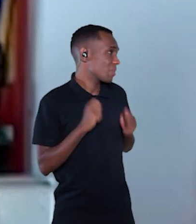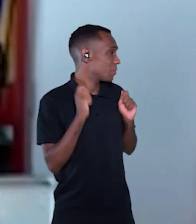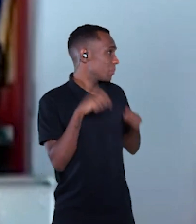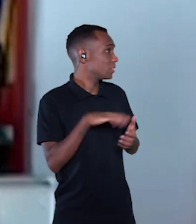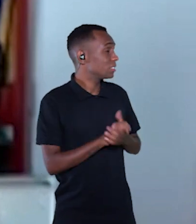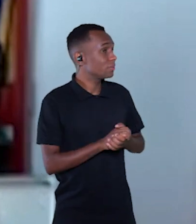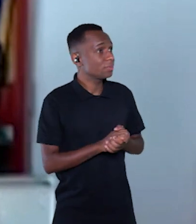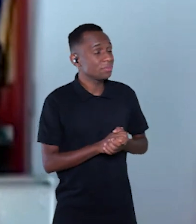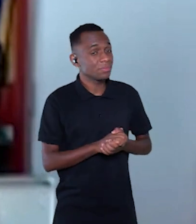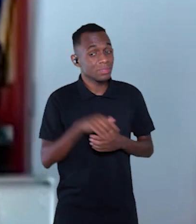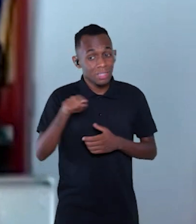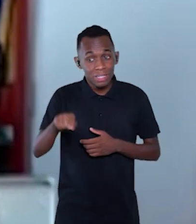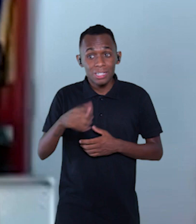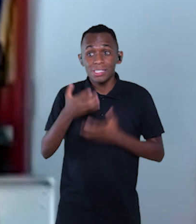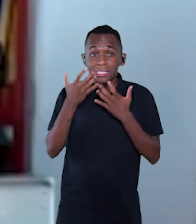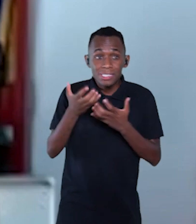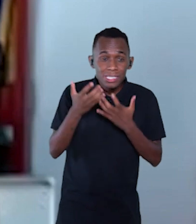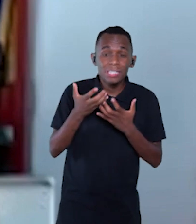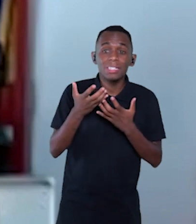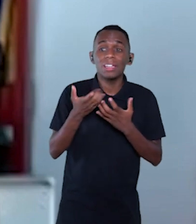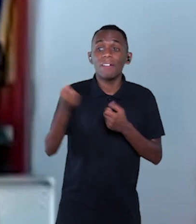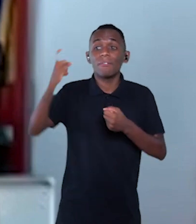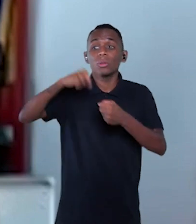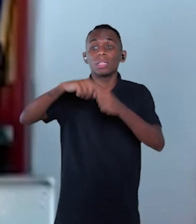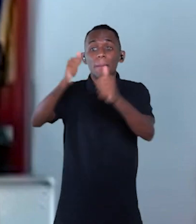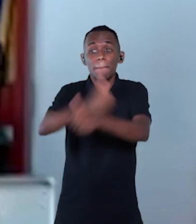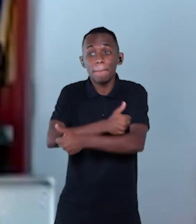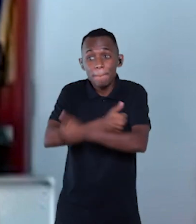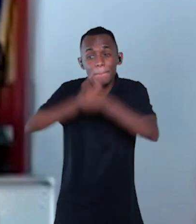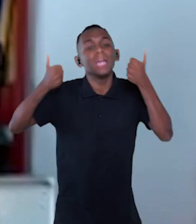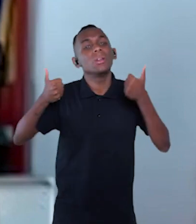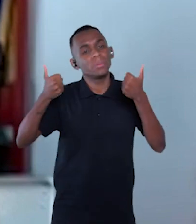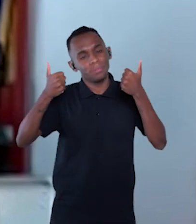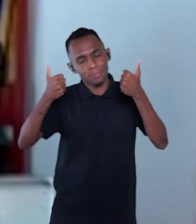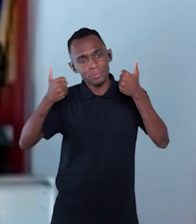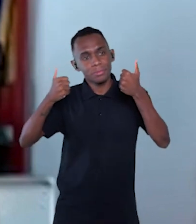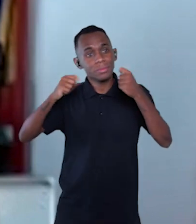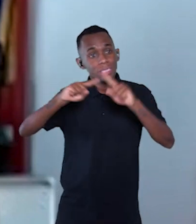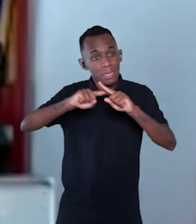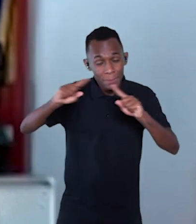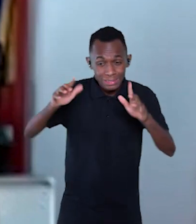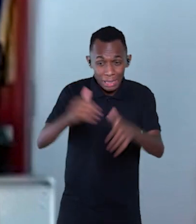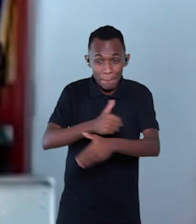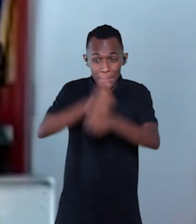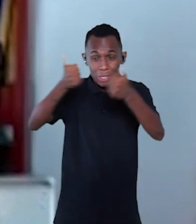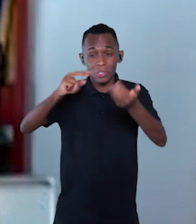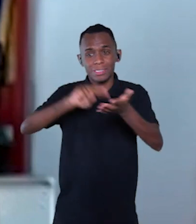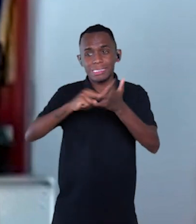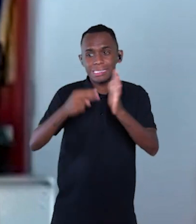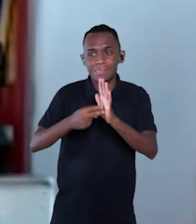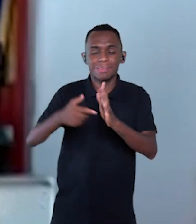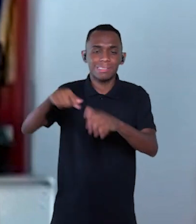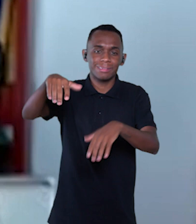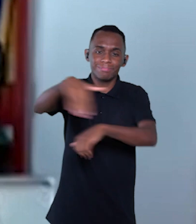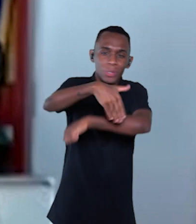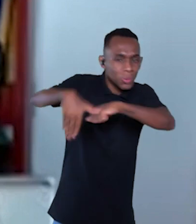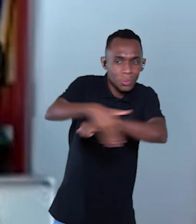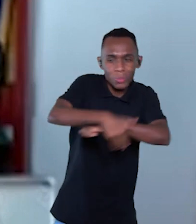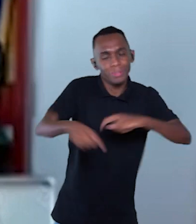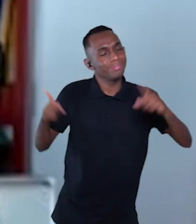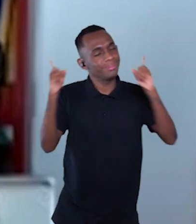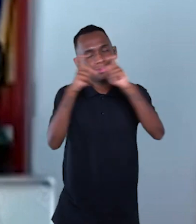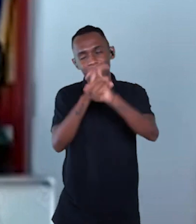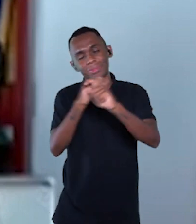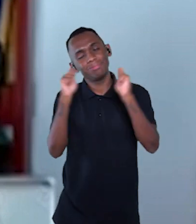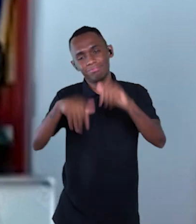estou. Hamilton queria voltar melhor do que quando foi embora da rua para a rua. Mas melhorar nas condições precárias em que